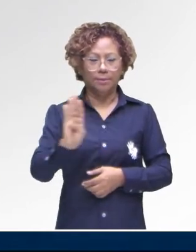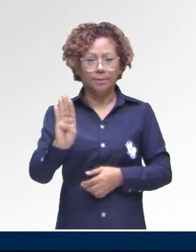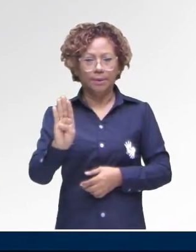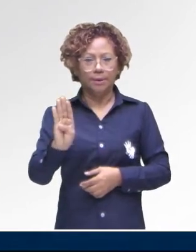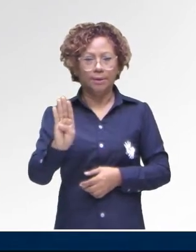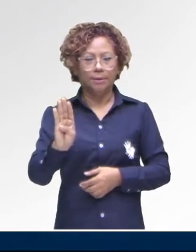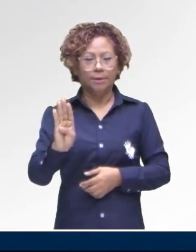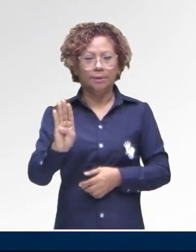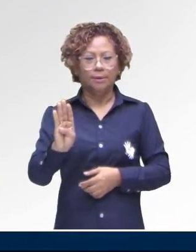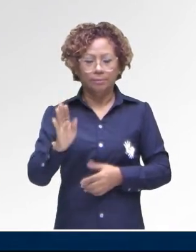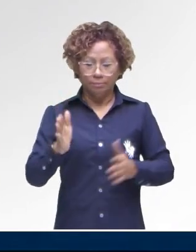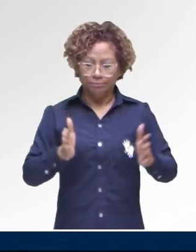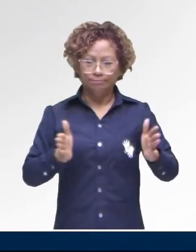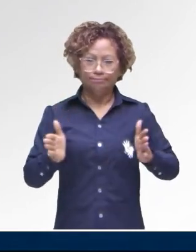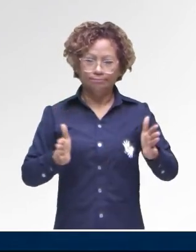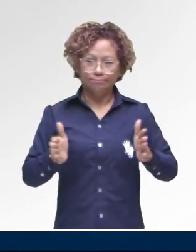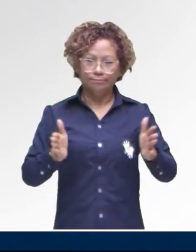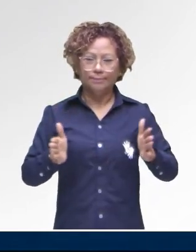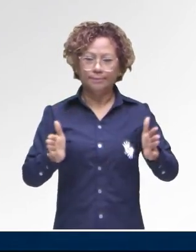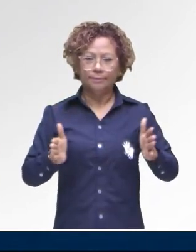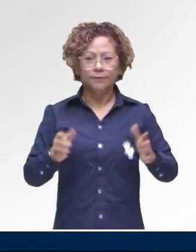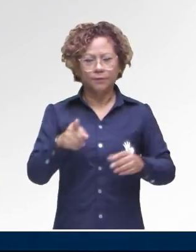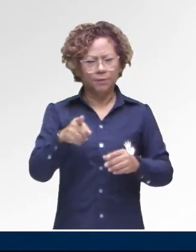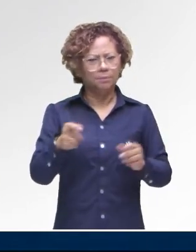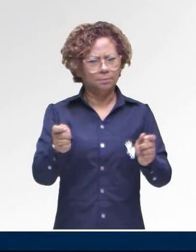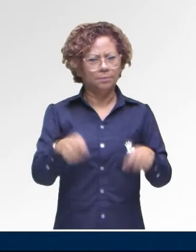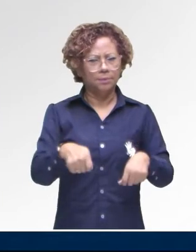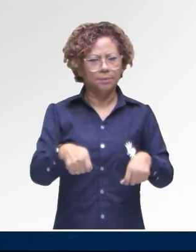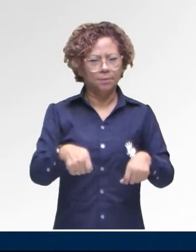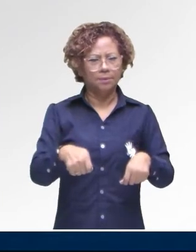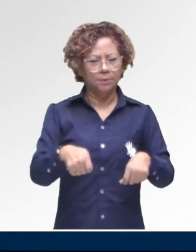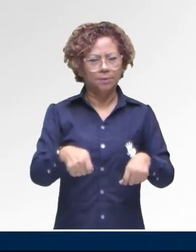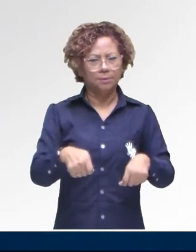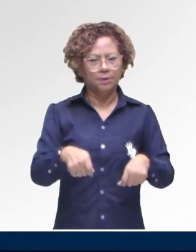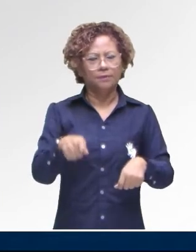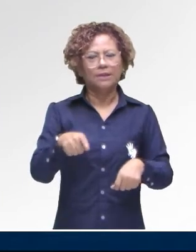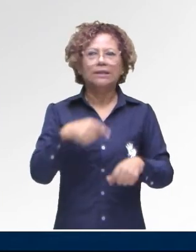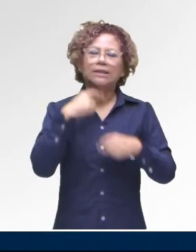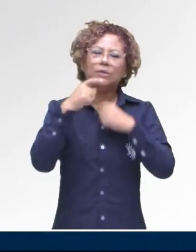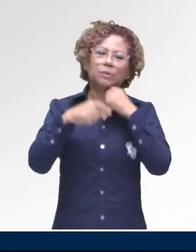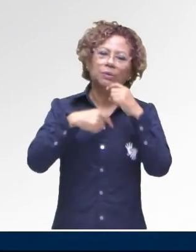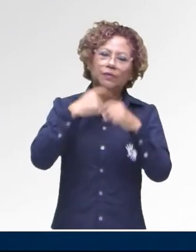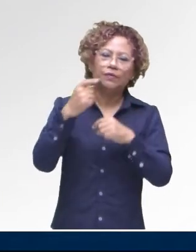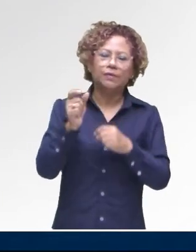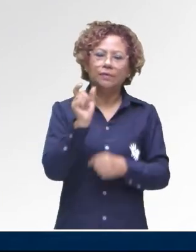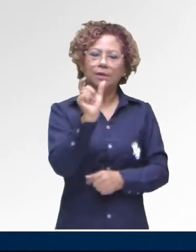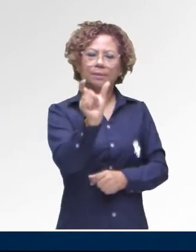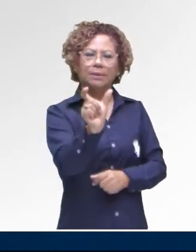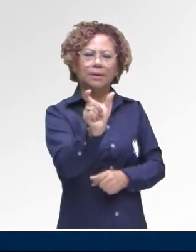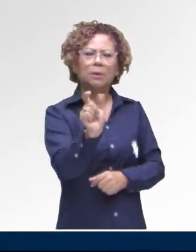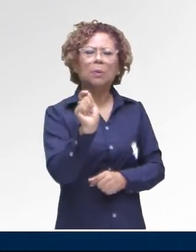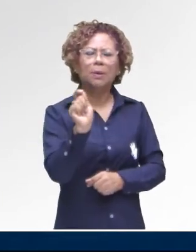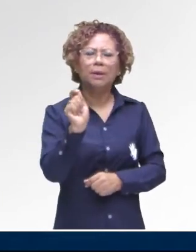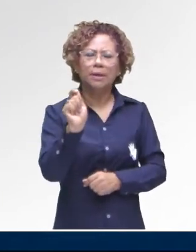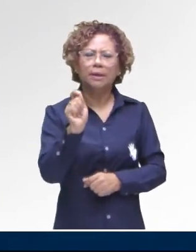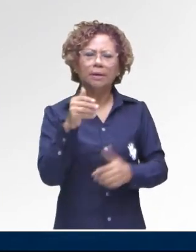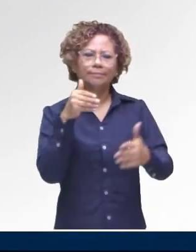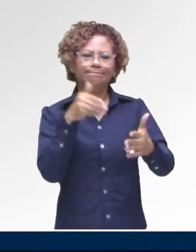o segmento. Aí você pode até ter, né, uma dúvida aqui na palavra, o que é delimitar,